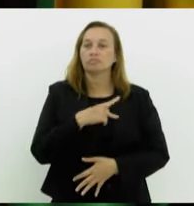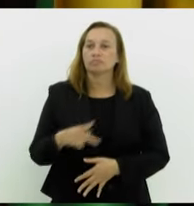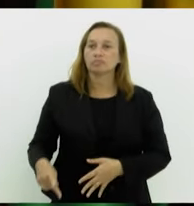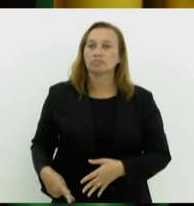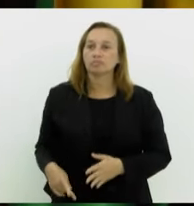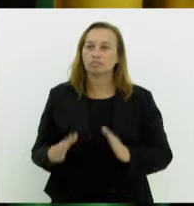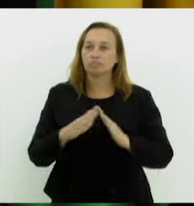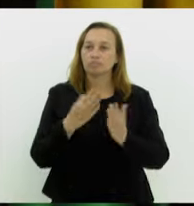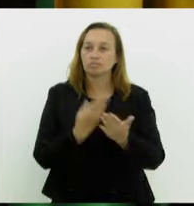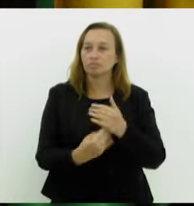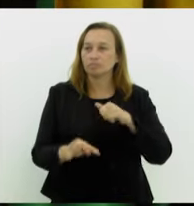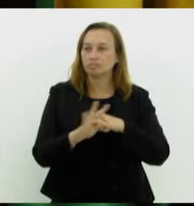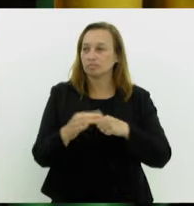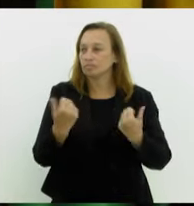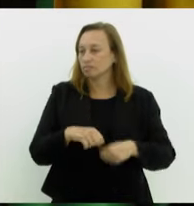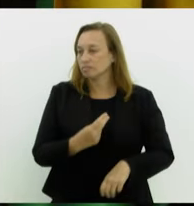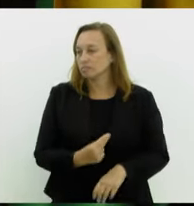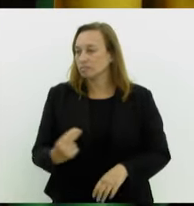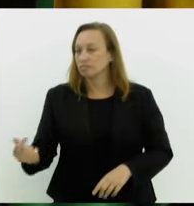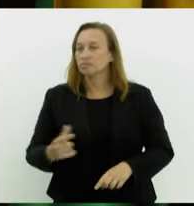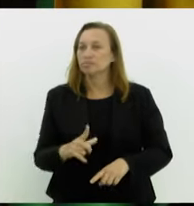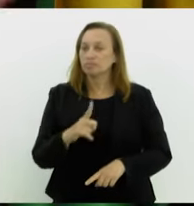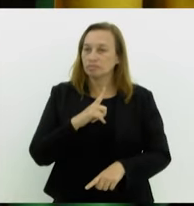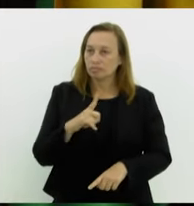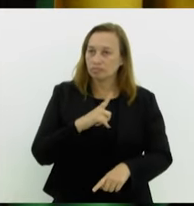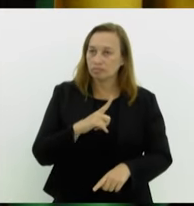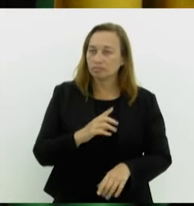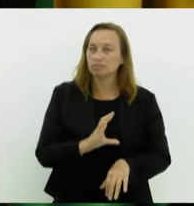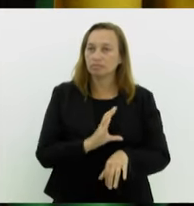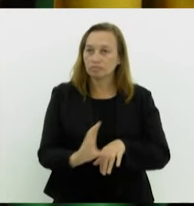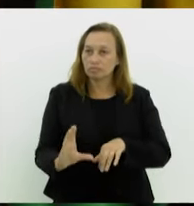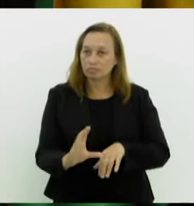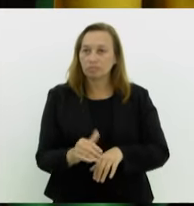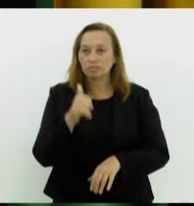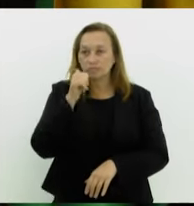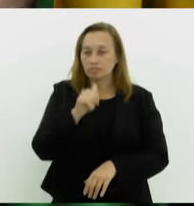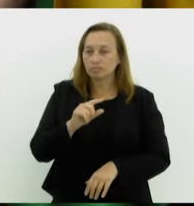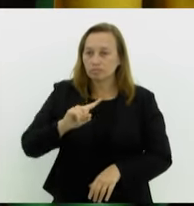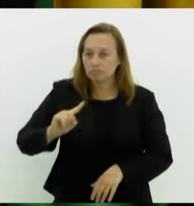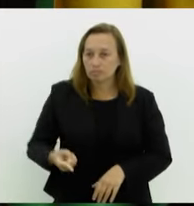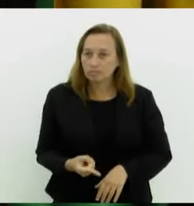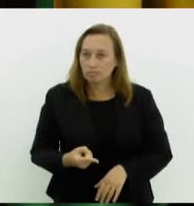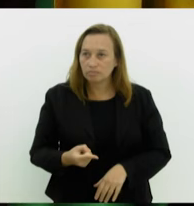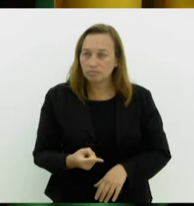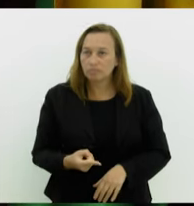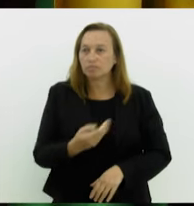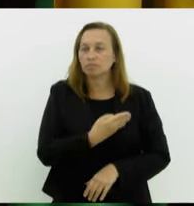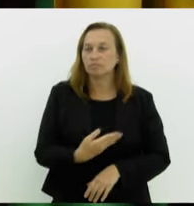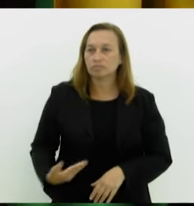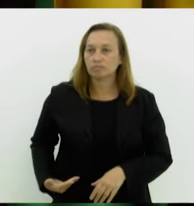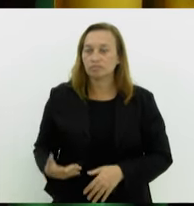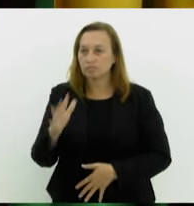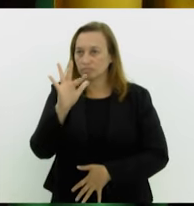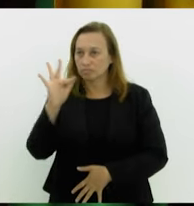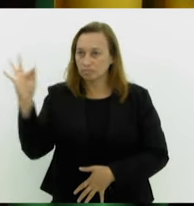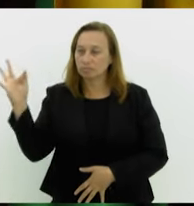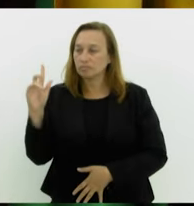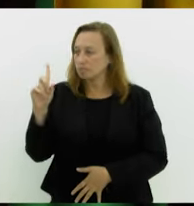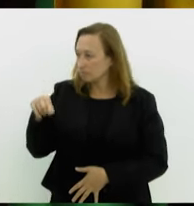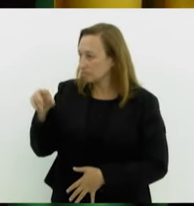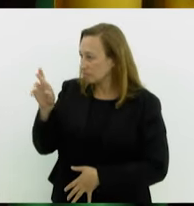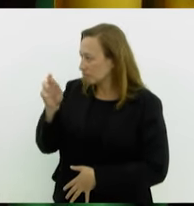Carol ela já precisou sair mas a gente tem o programa que está em curso que é o mulheres 1 que é é o programa do governo federal não é isso